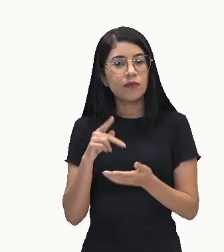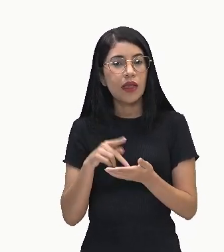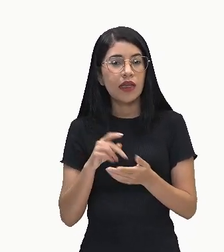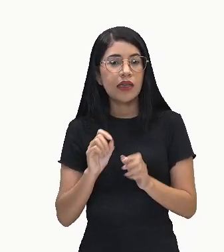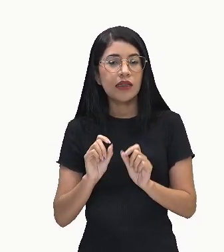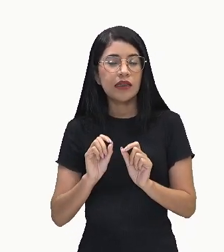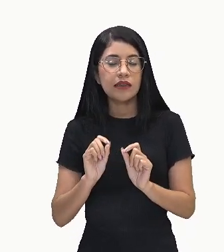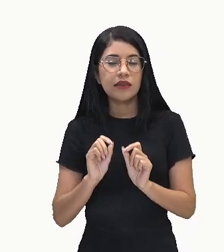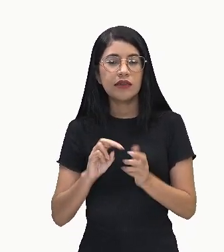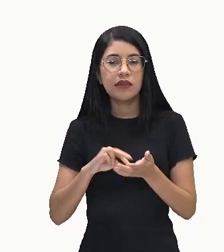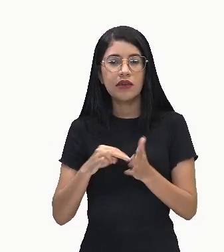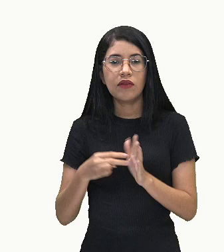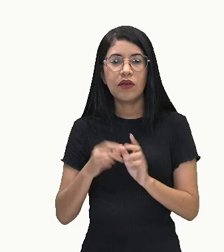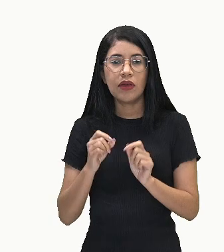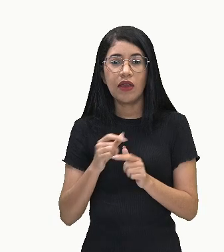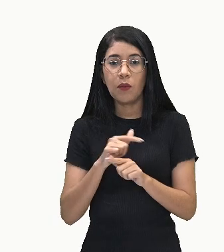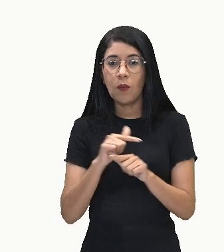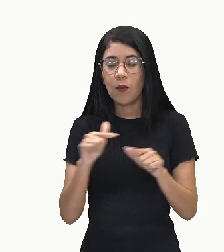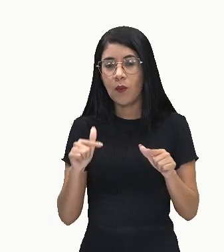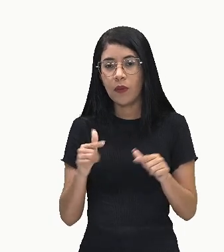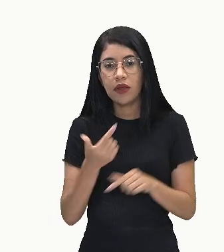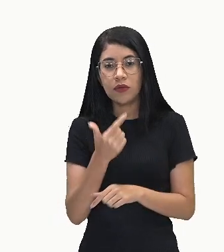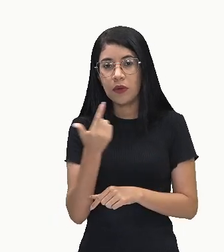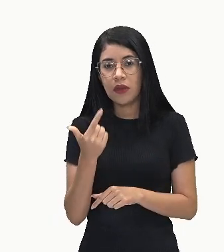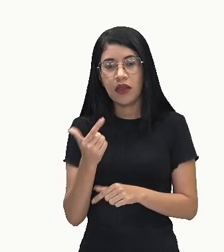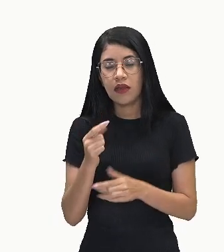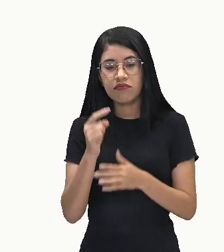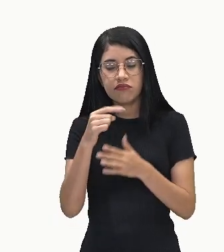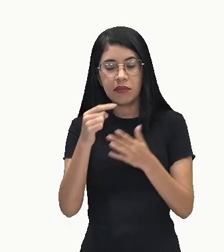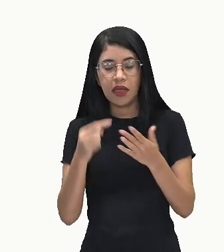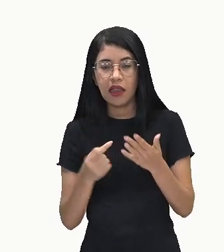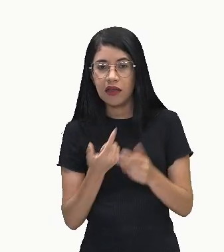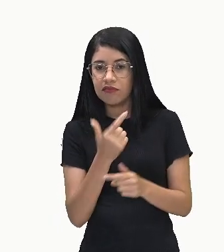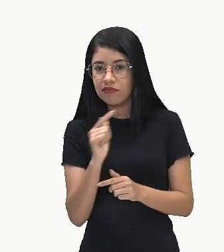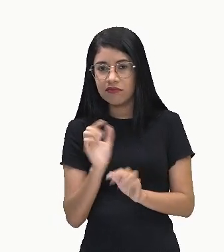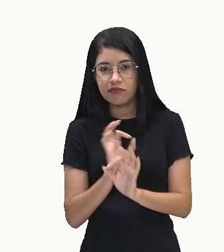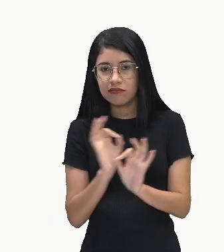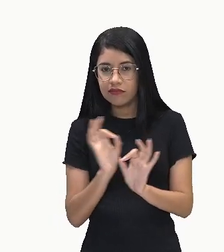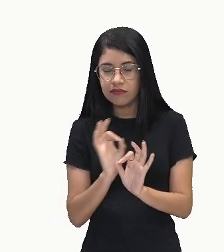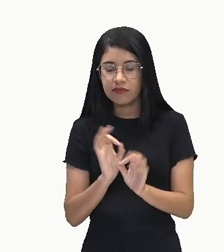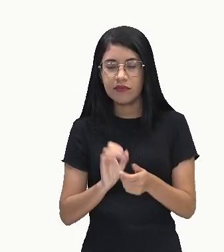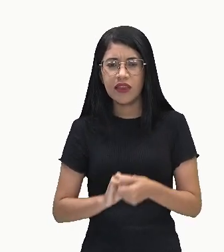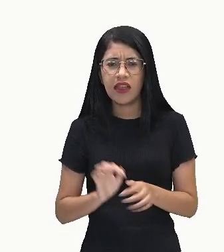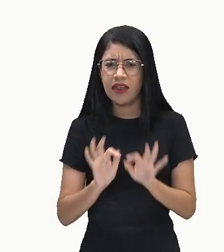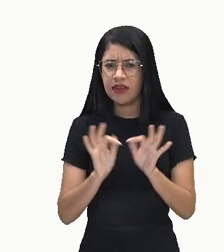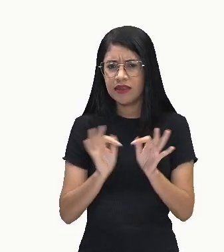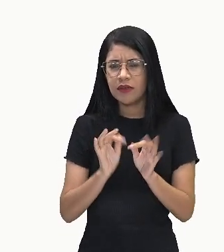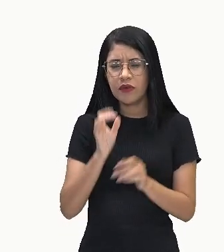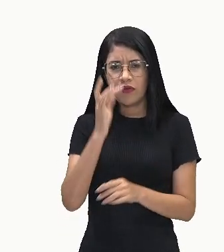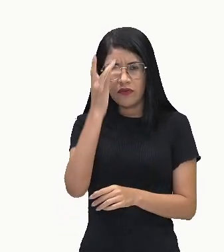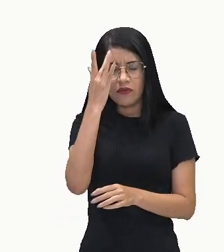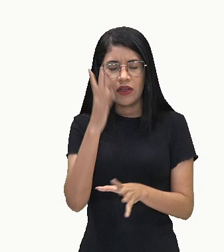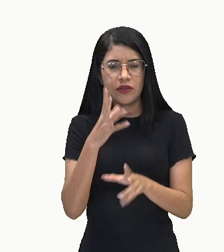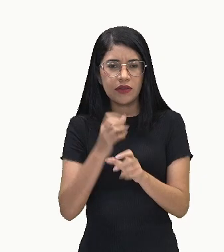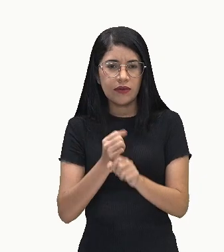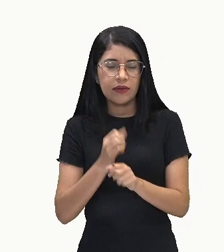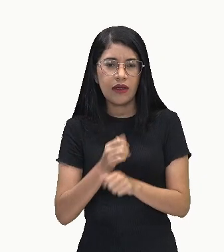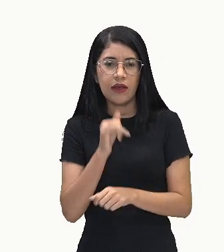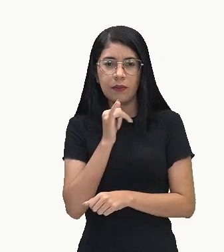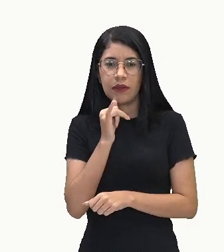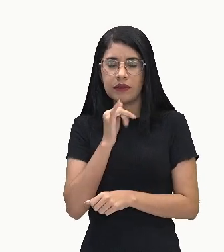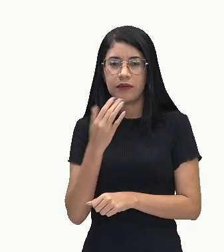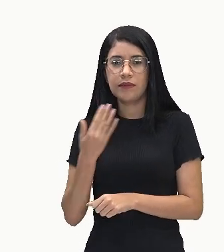solução é vazio. É mais simples de se resolver. Nós podemos observar aqui no nosso exemplo, né?